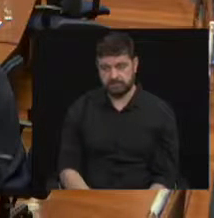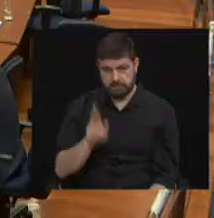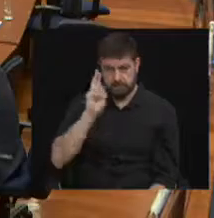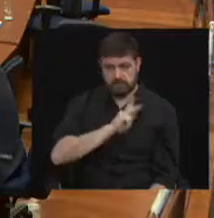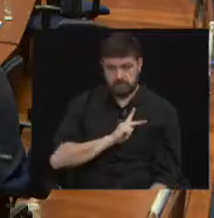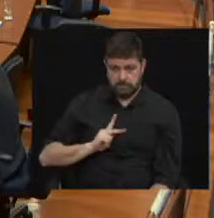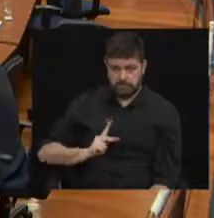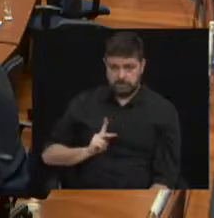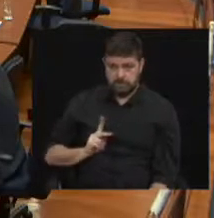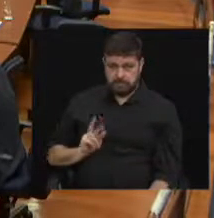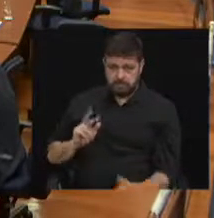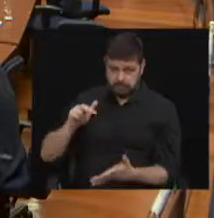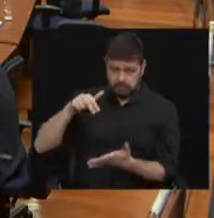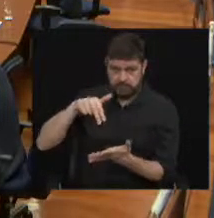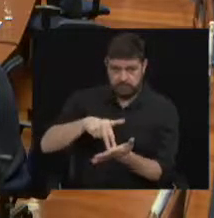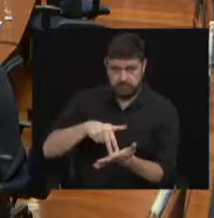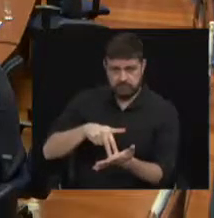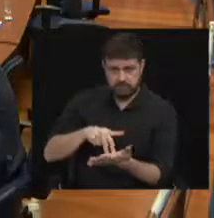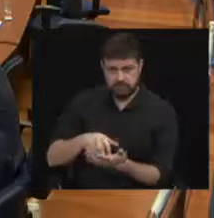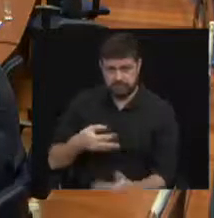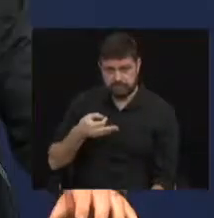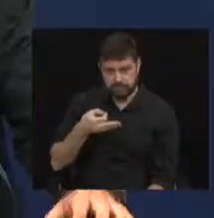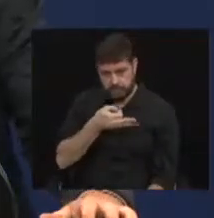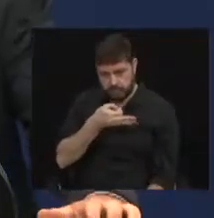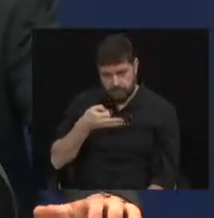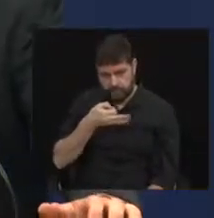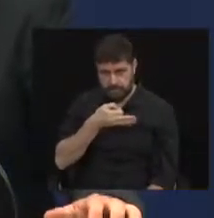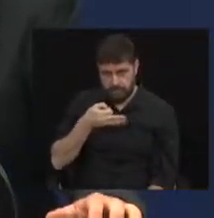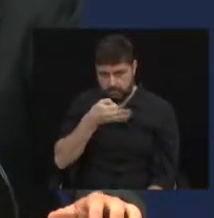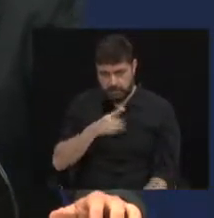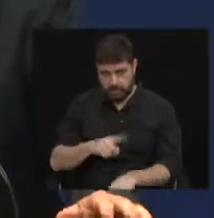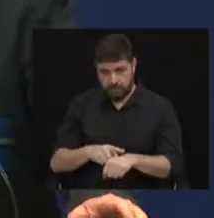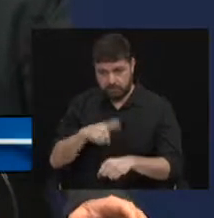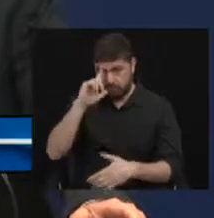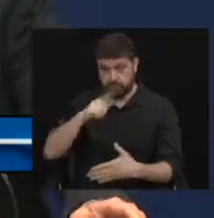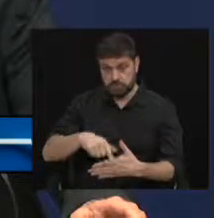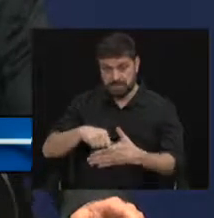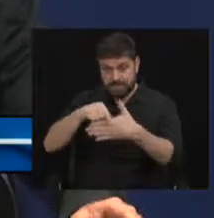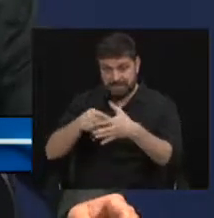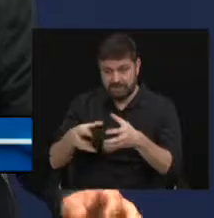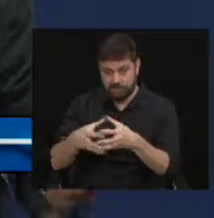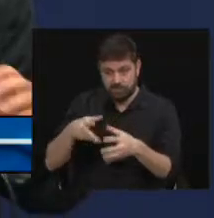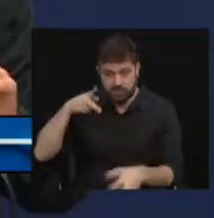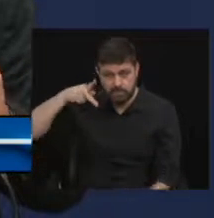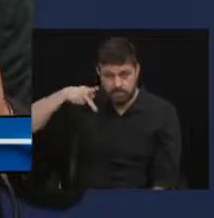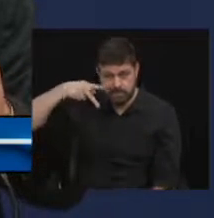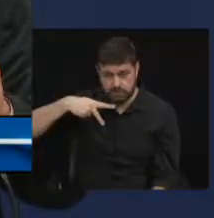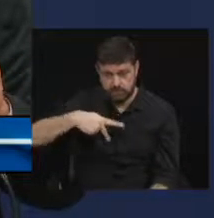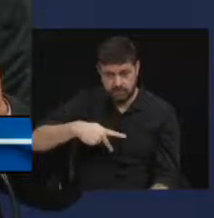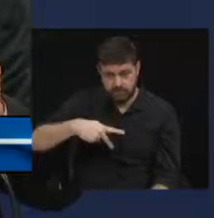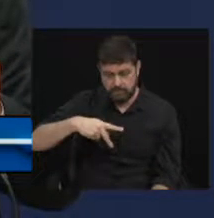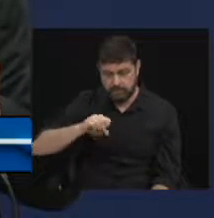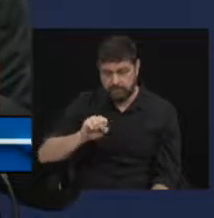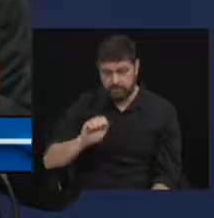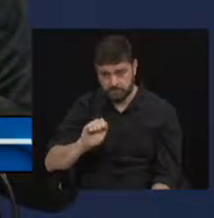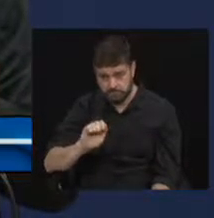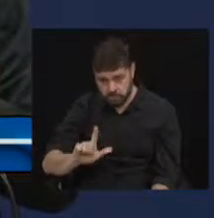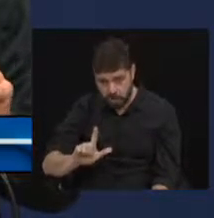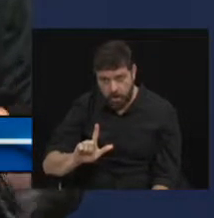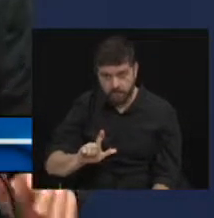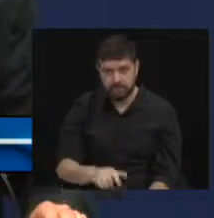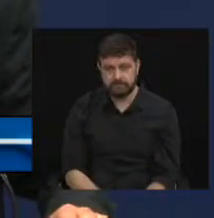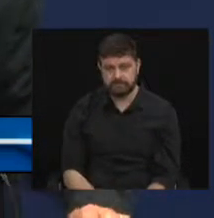de requerer tempo de liderança do pessoal. Pois não, vereador. Vossa Excelência tem a tribuna por 10 minutos, no tempo de liderança. Eu solicito o vereador